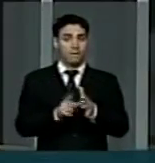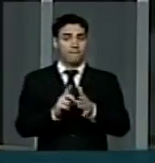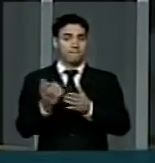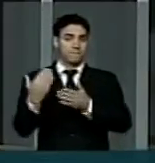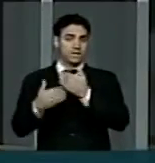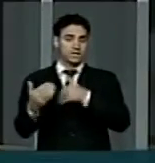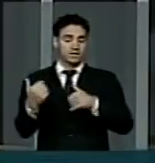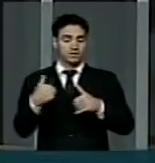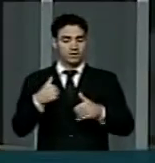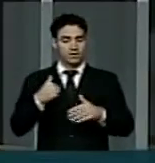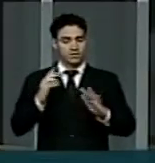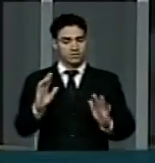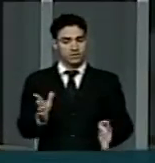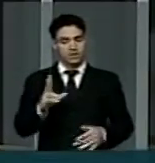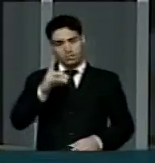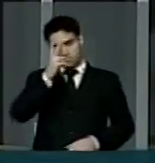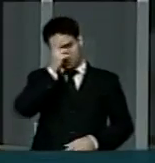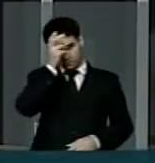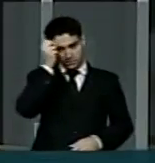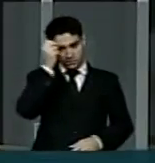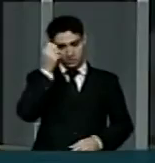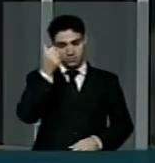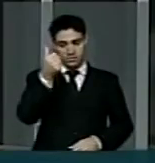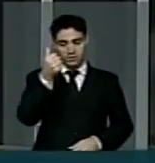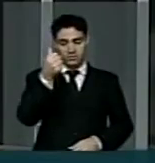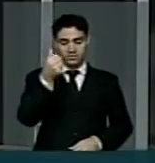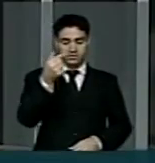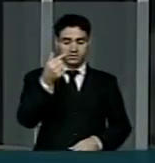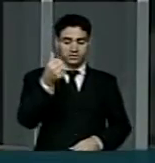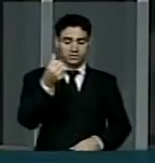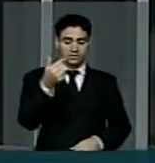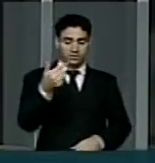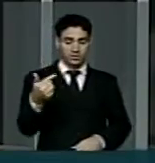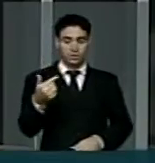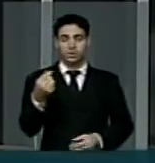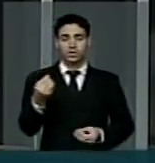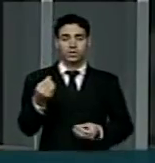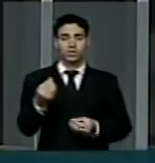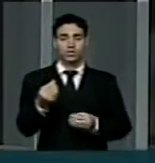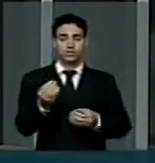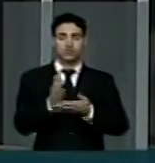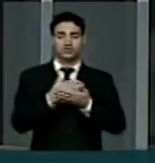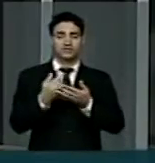porque fui prefeito em 1972. Como é que era a distribuição dos recursos?